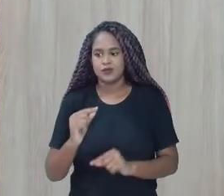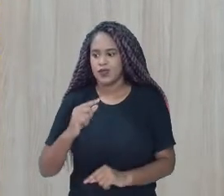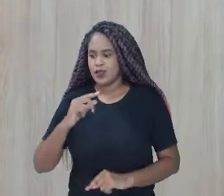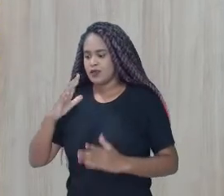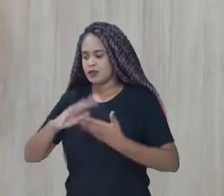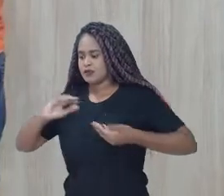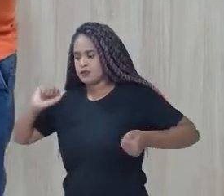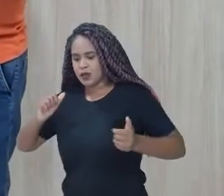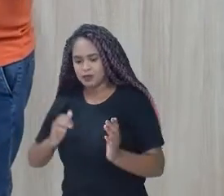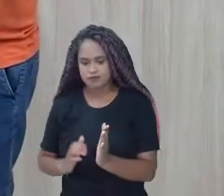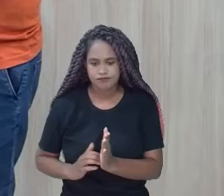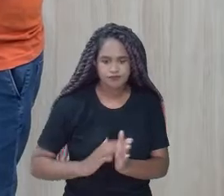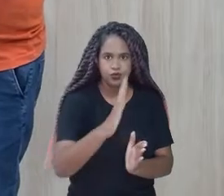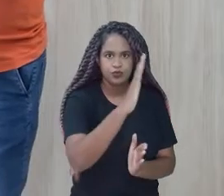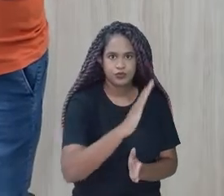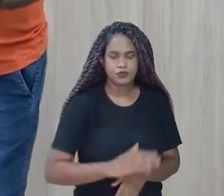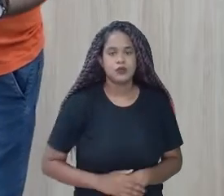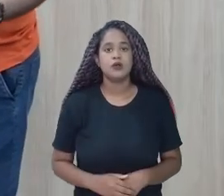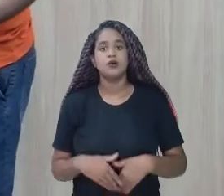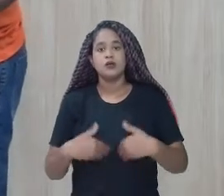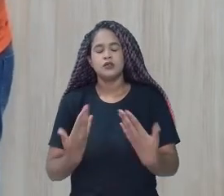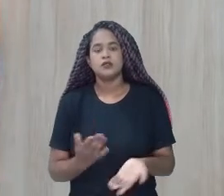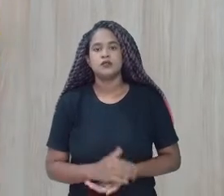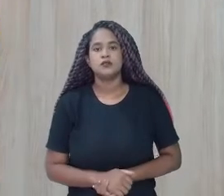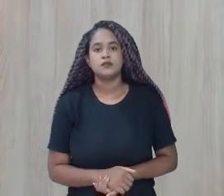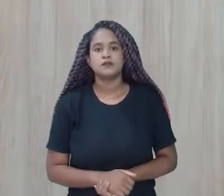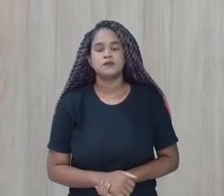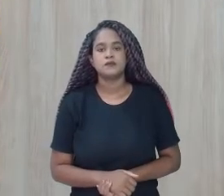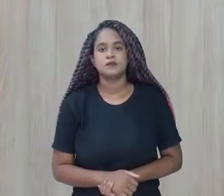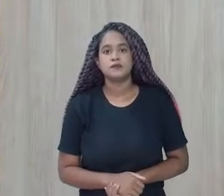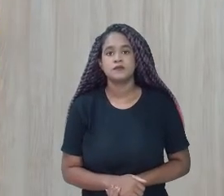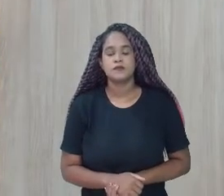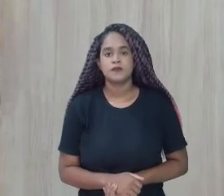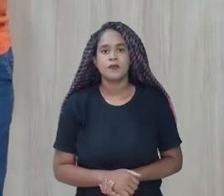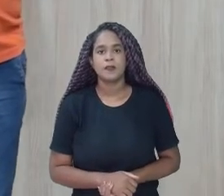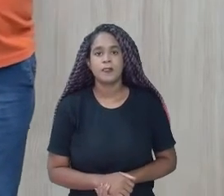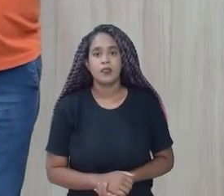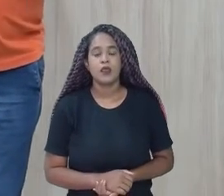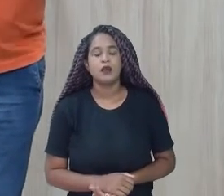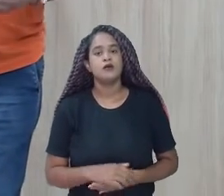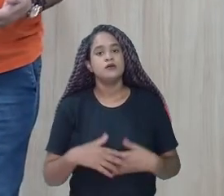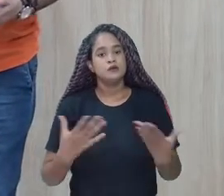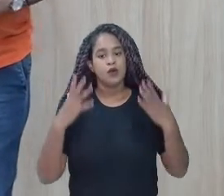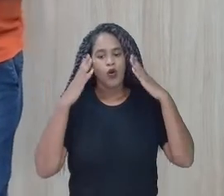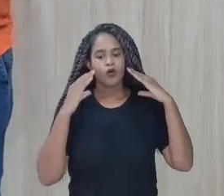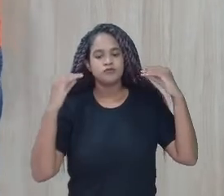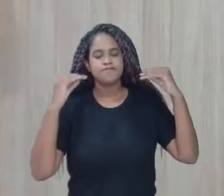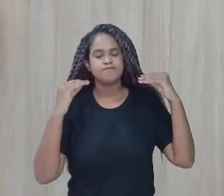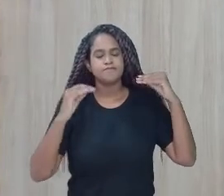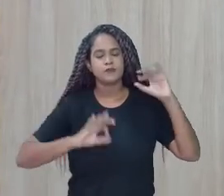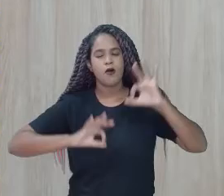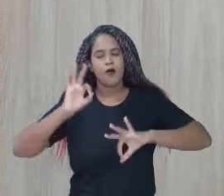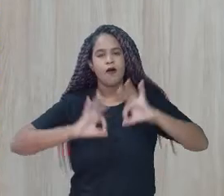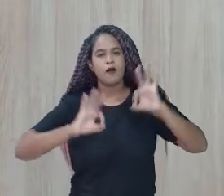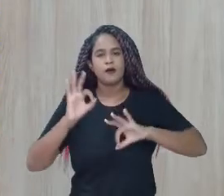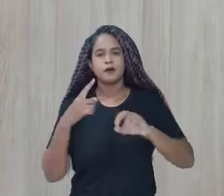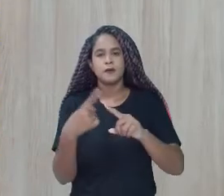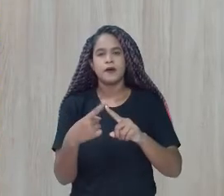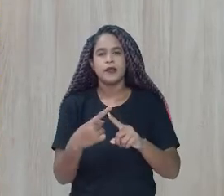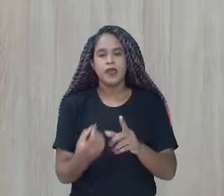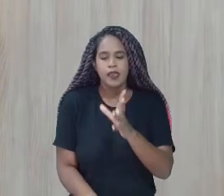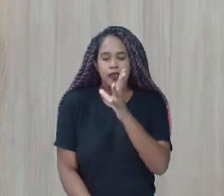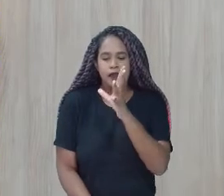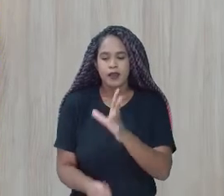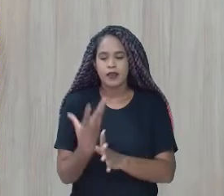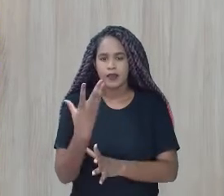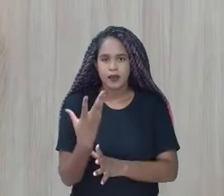Brasil e, a fim de retomar o território, eles vão criar,